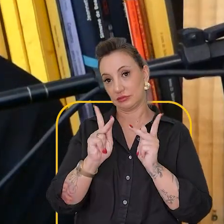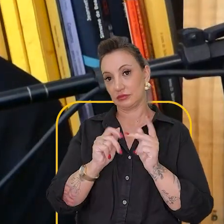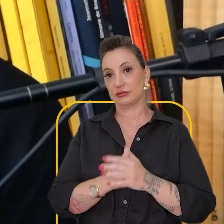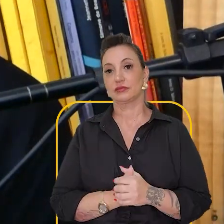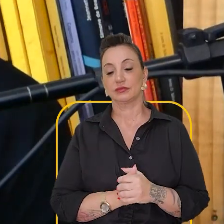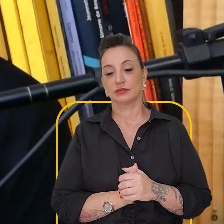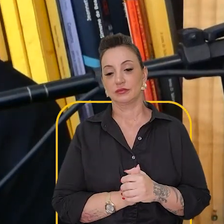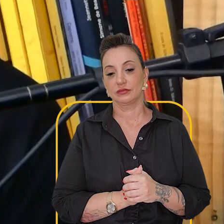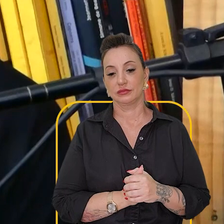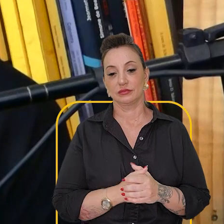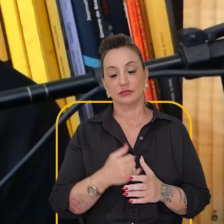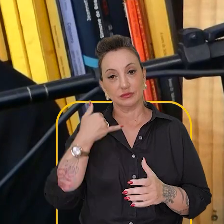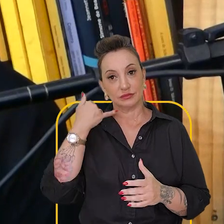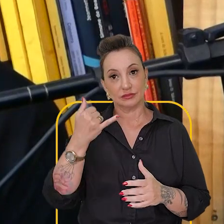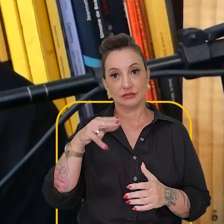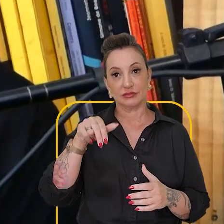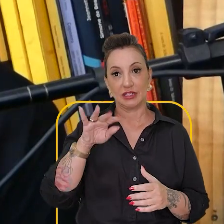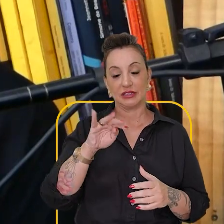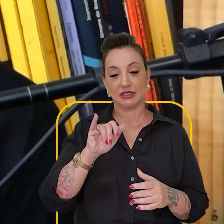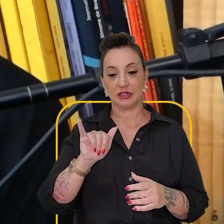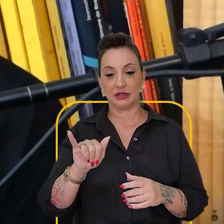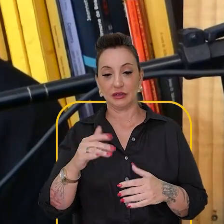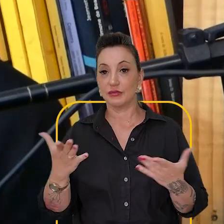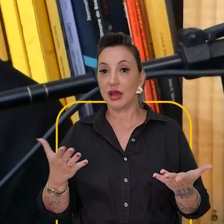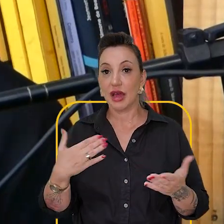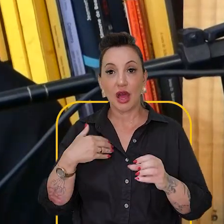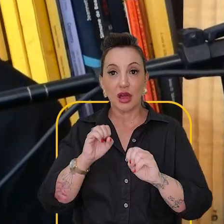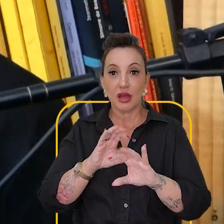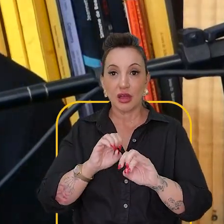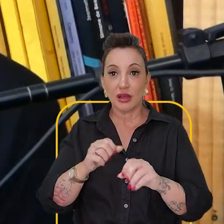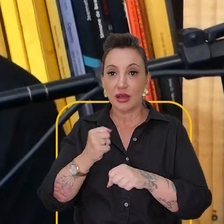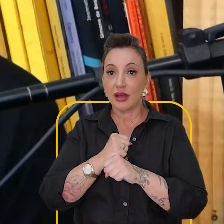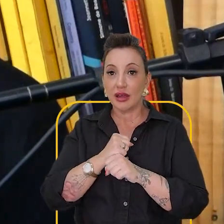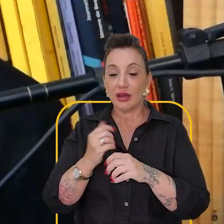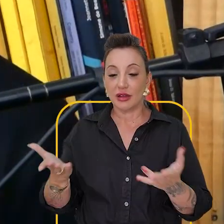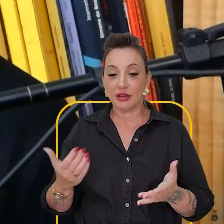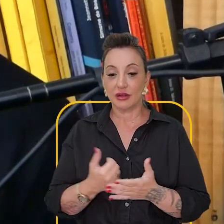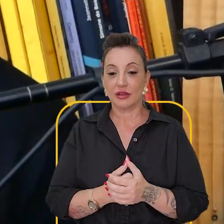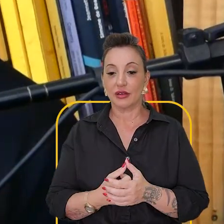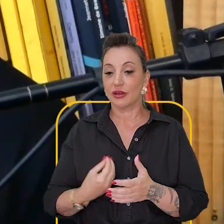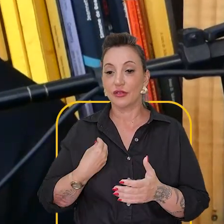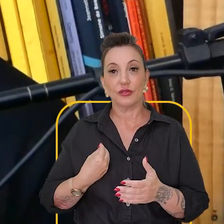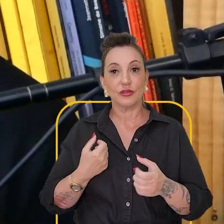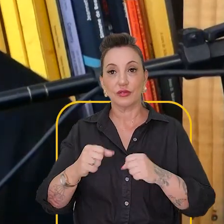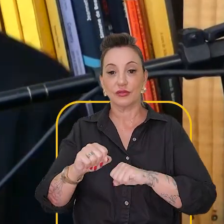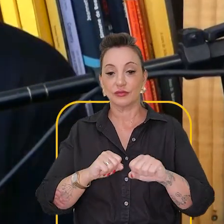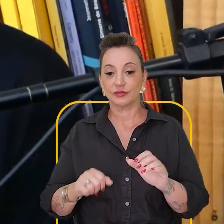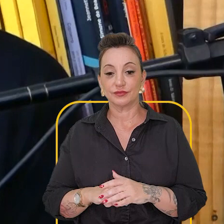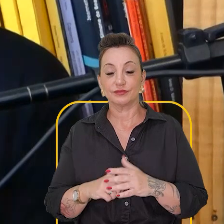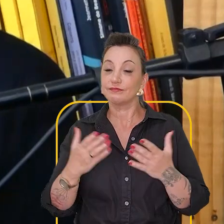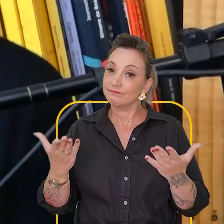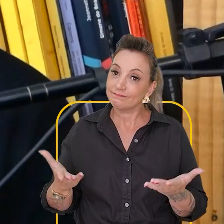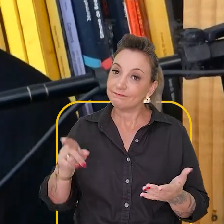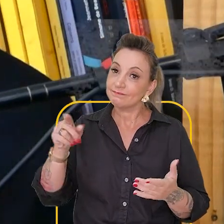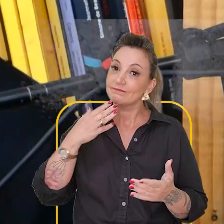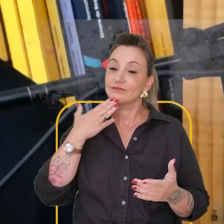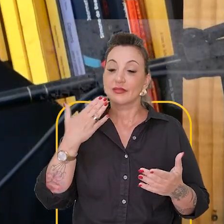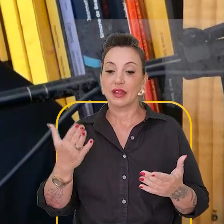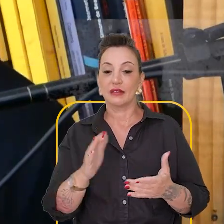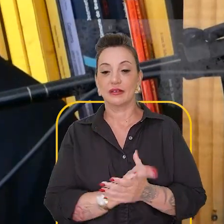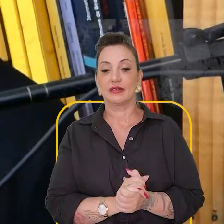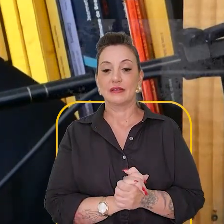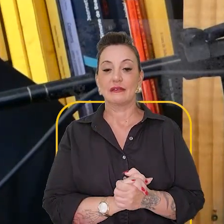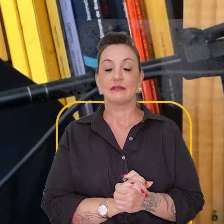mas eu quero que você pede para ele Fi tá bom liguei pro Natal Falou cara mas eu não dou mais aula